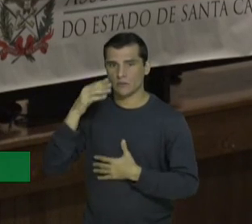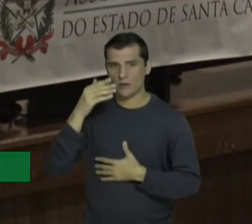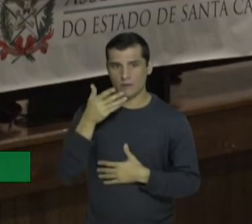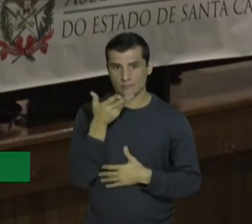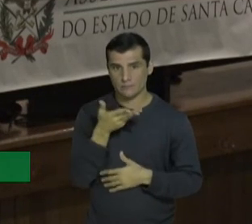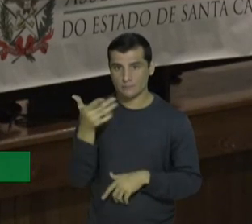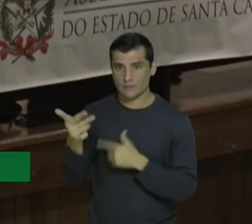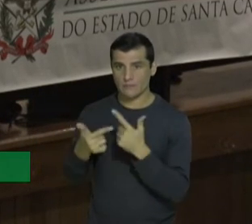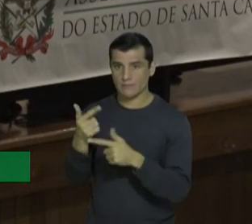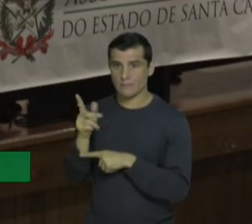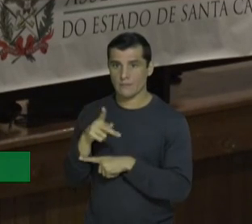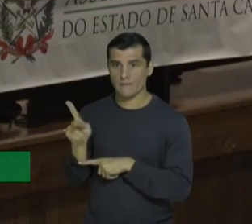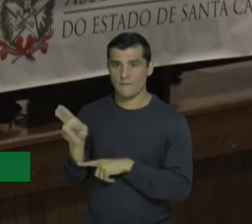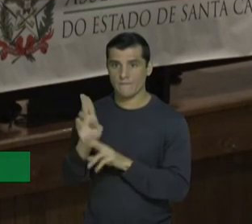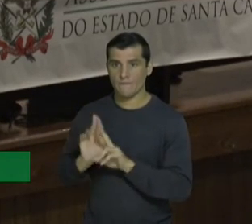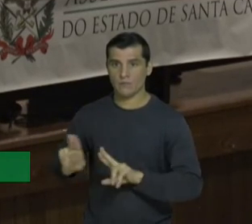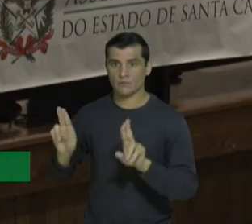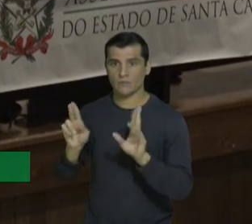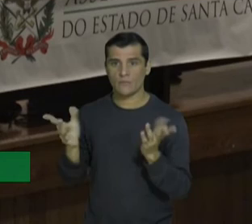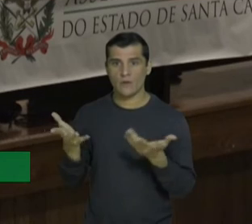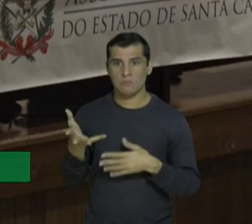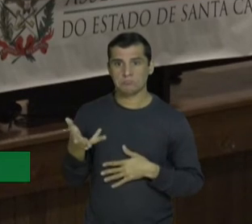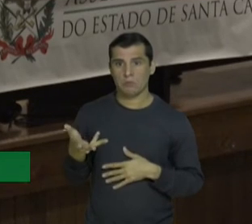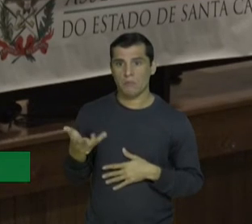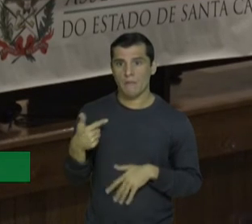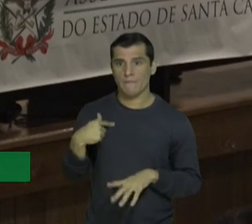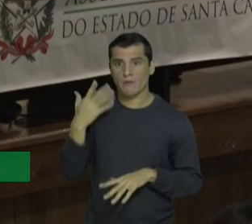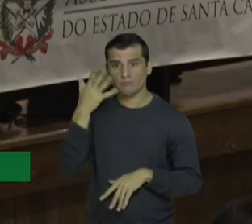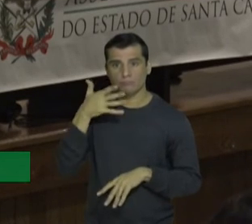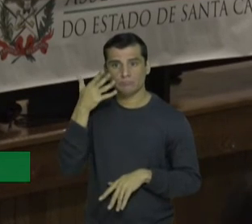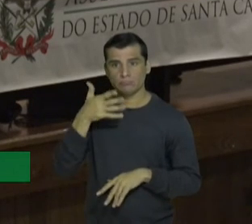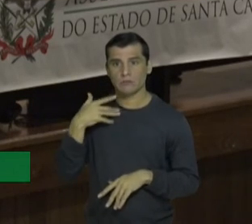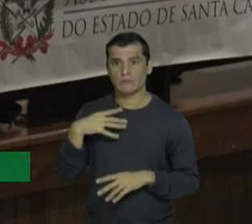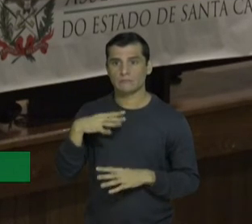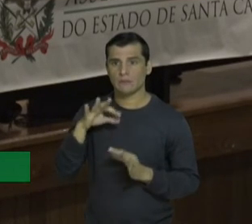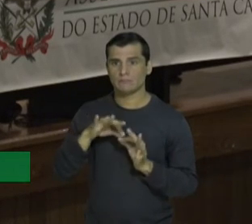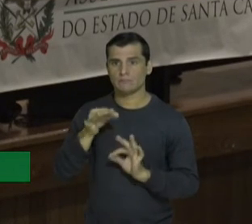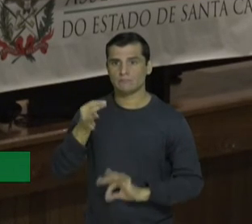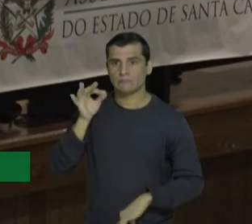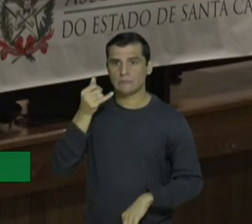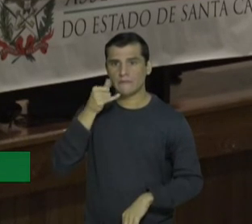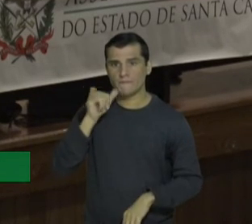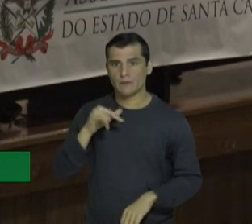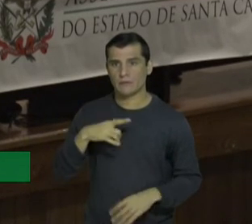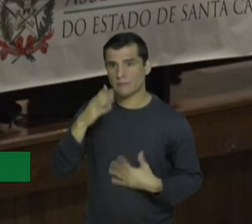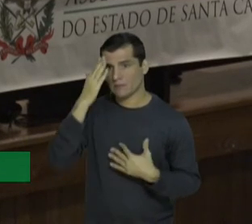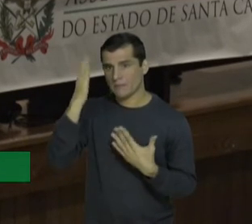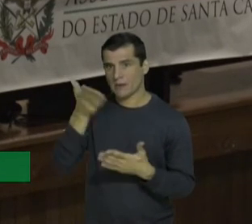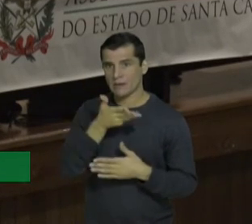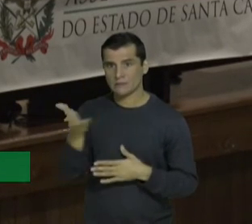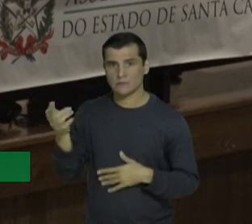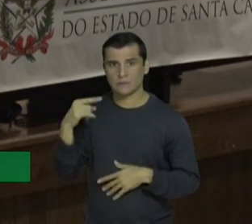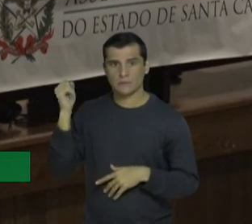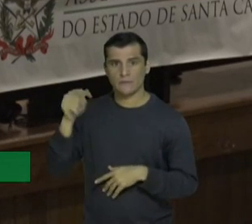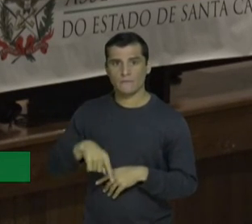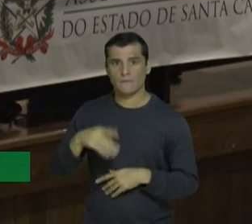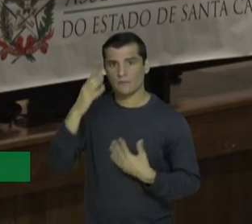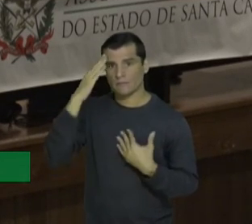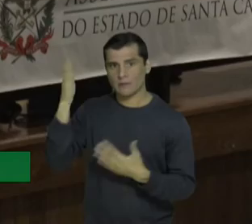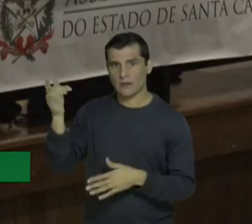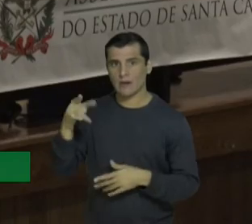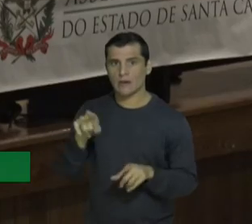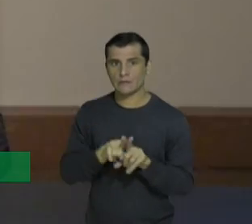como estamos com um pouco de pressa pelo que entendo vou tentar não me alugar e apenas agradecer pelo convite e